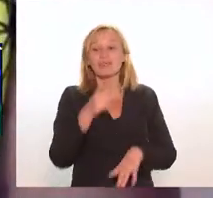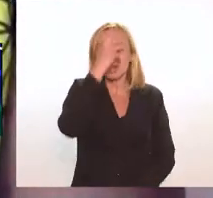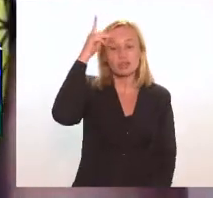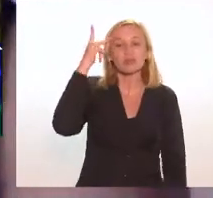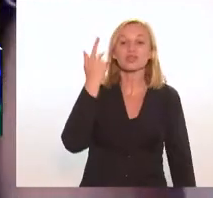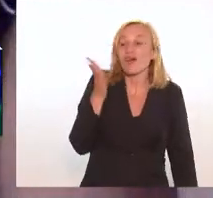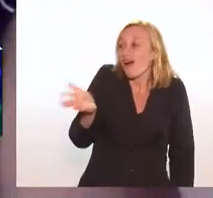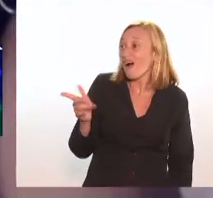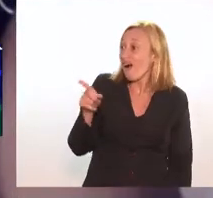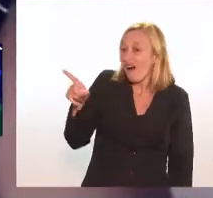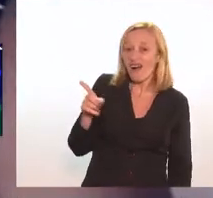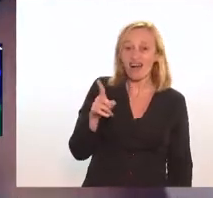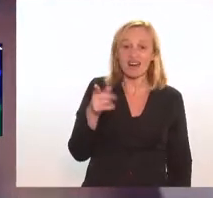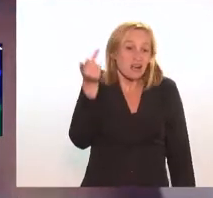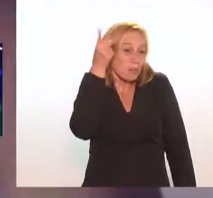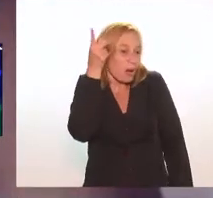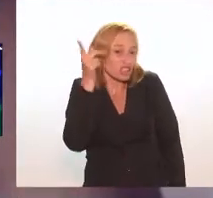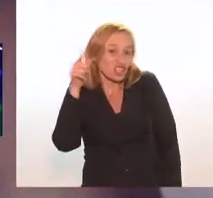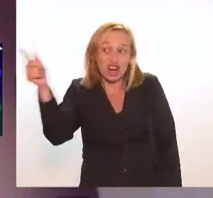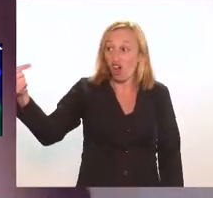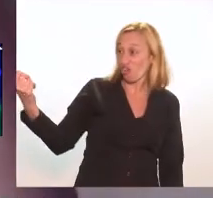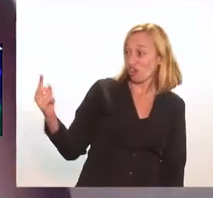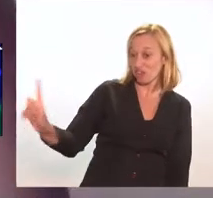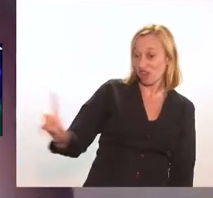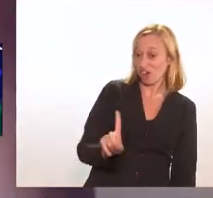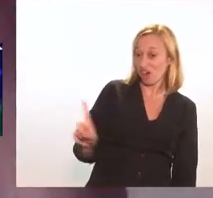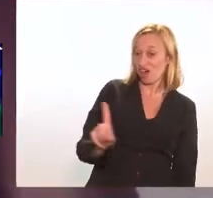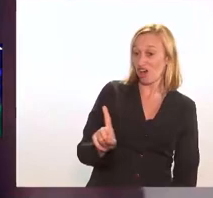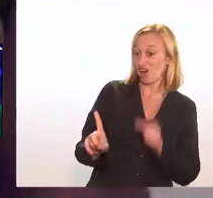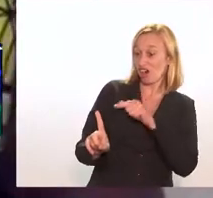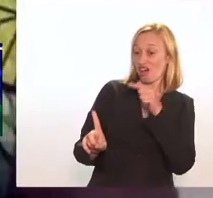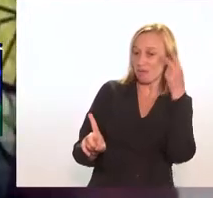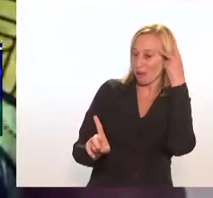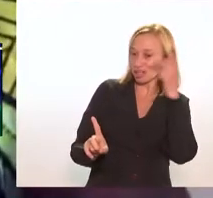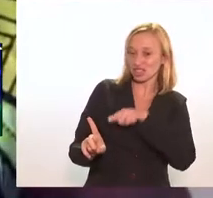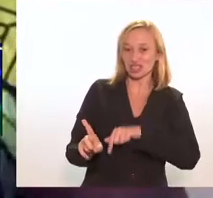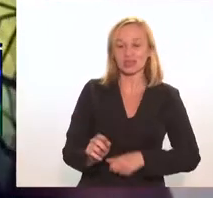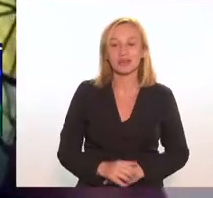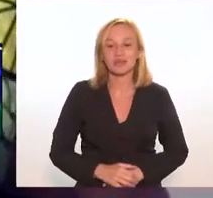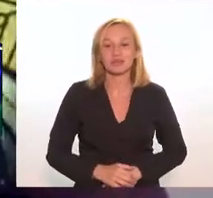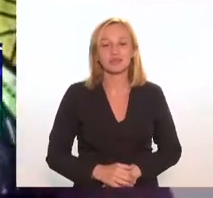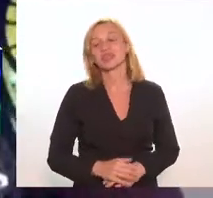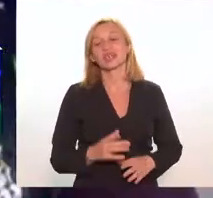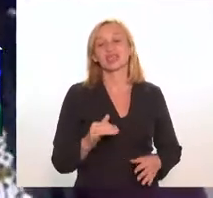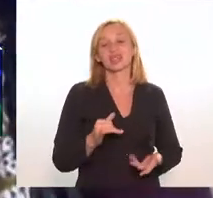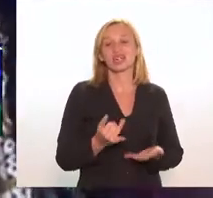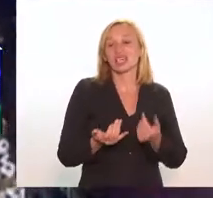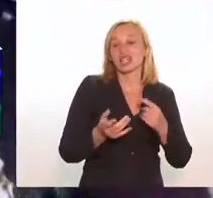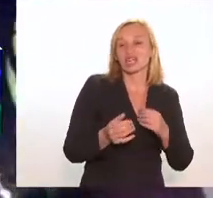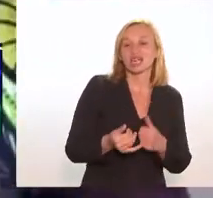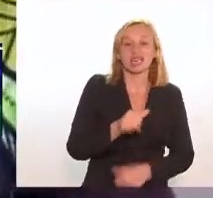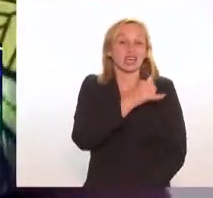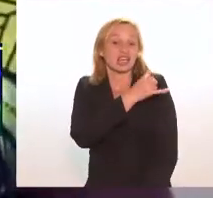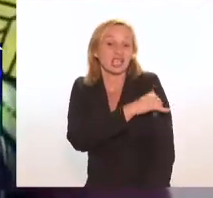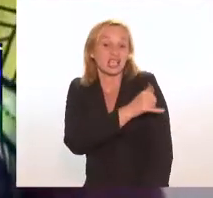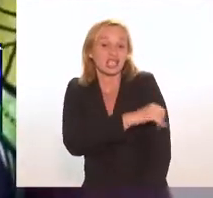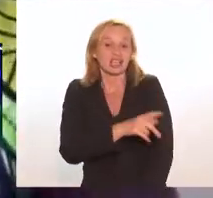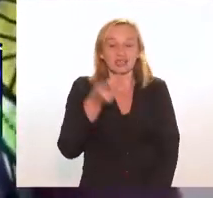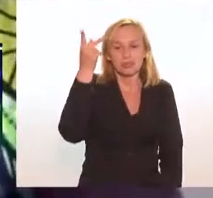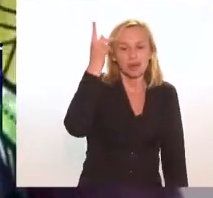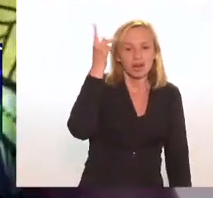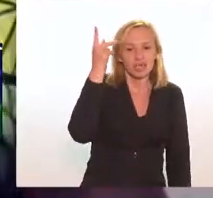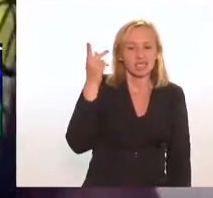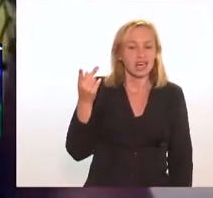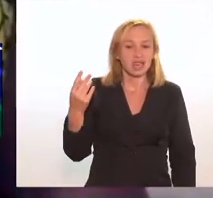ali, ó, ó o paulista ali vindo ali, ó, ó o paulistão. Por que essa animosidade entre carioca e paulista é presente